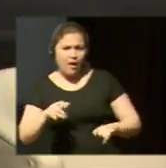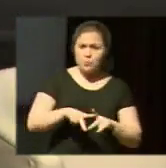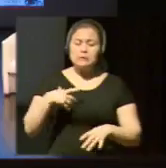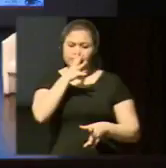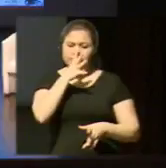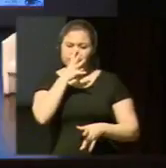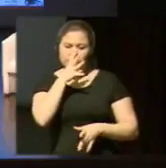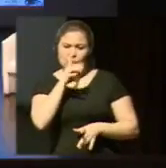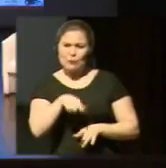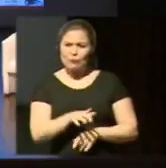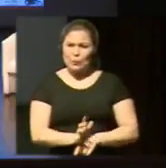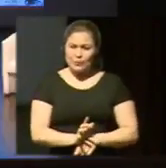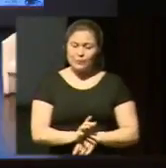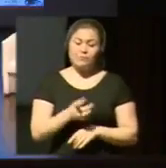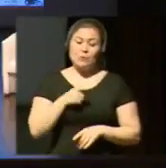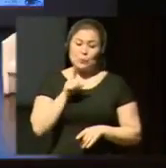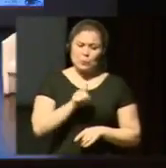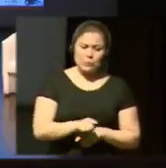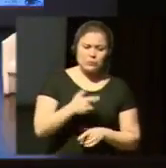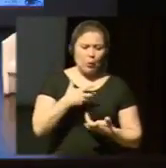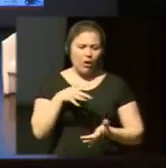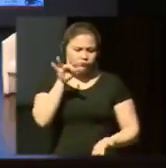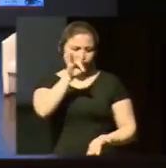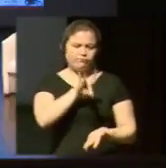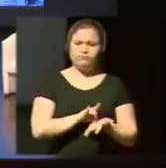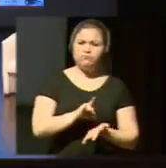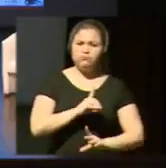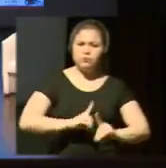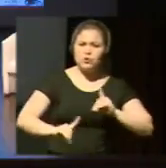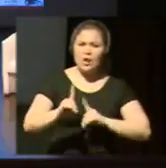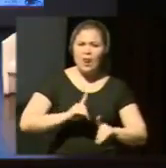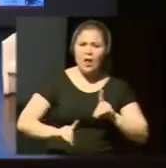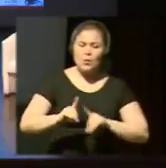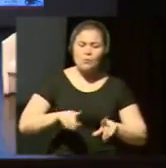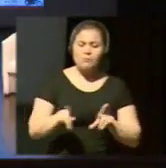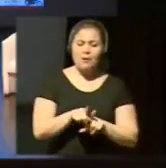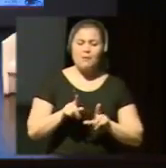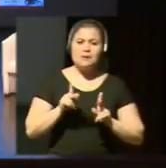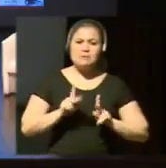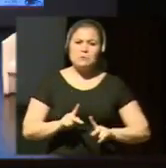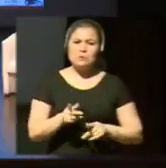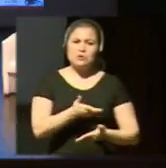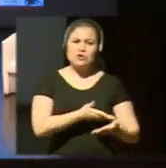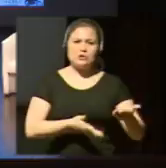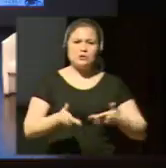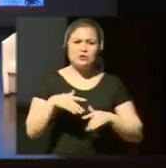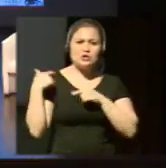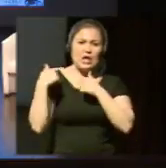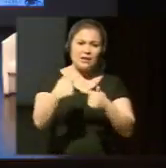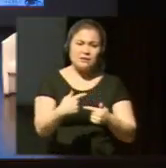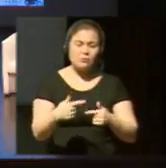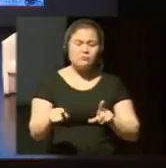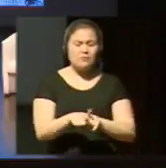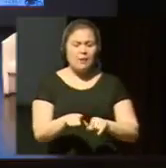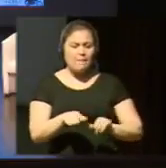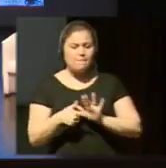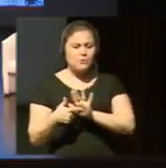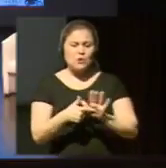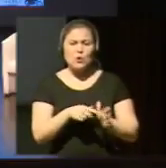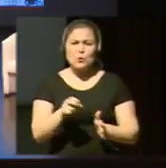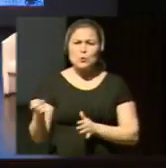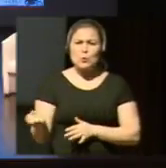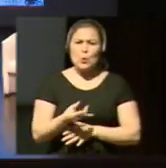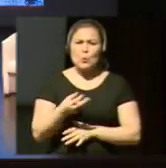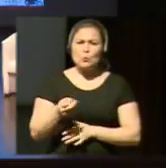E com isso, queremos ativar um diálogo entre gerações e também mostrar novas imagens